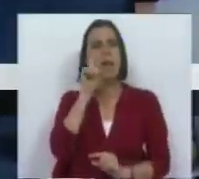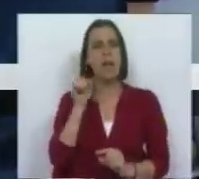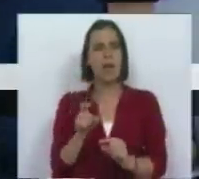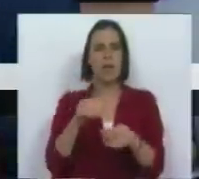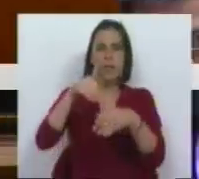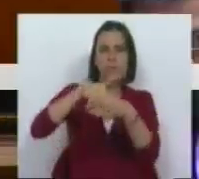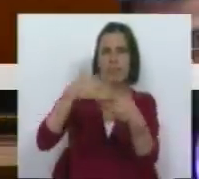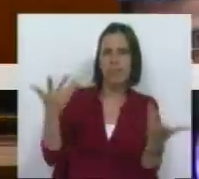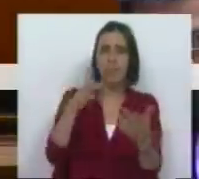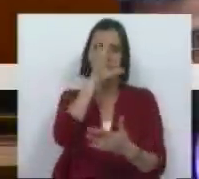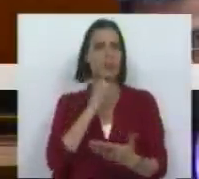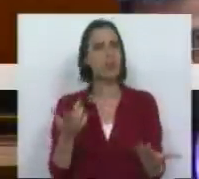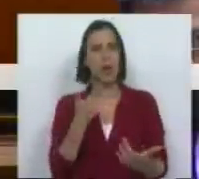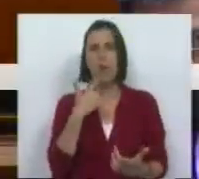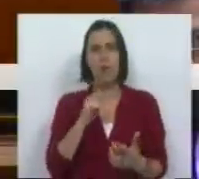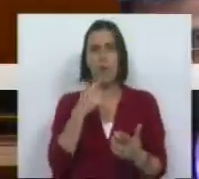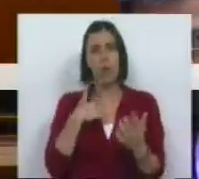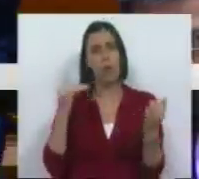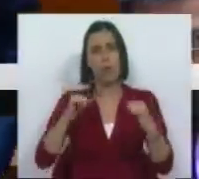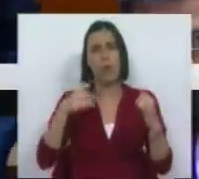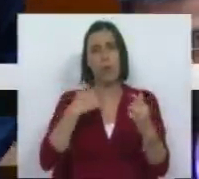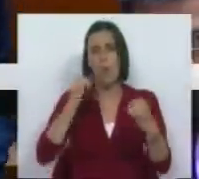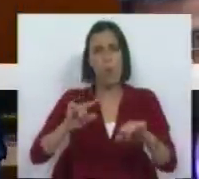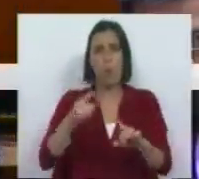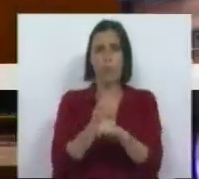de substância e de Estado. Não posso discordar mais do que diz.